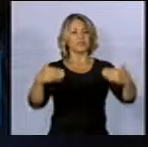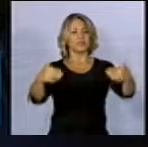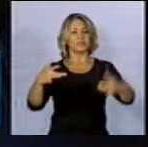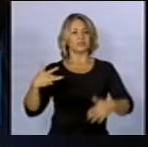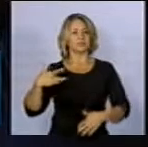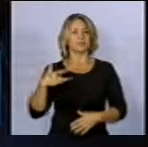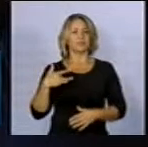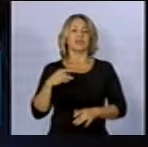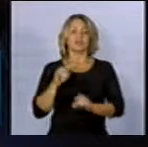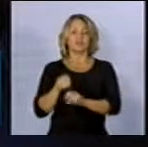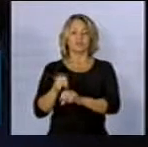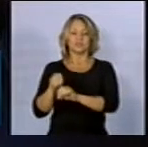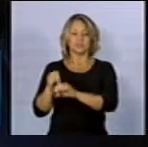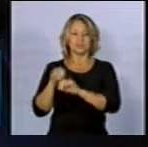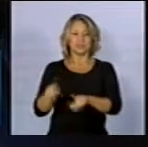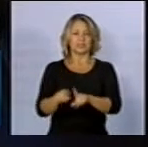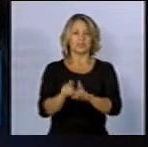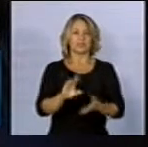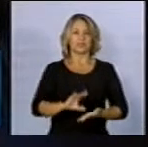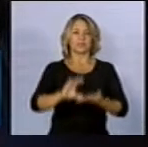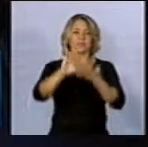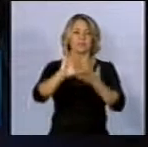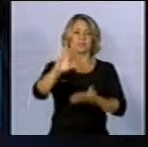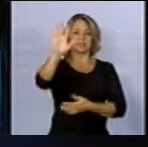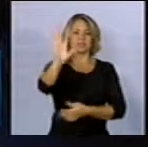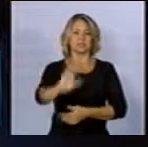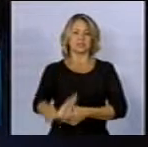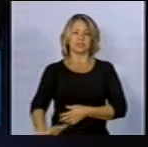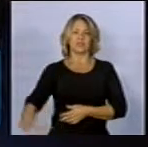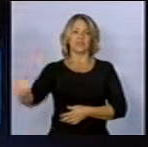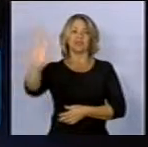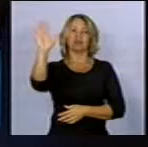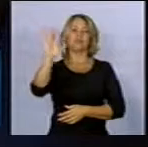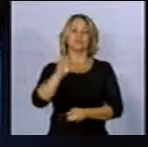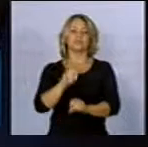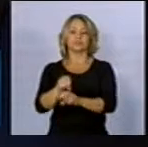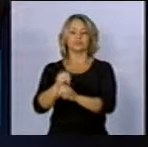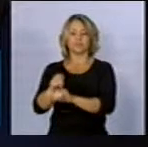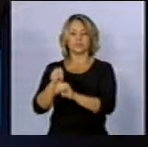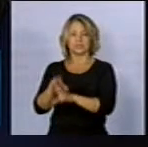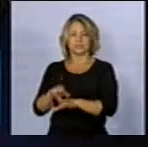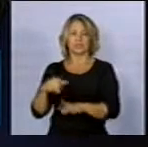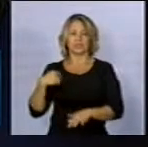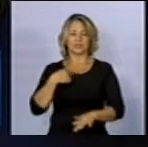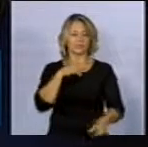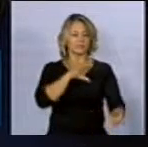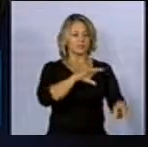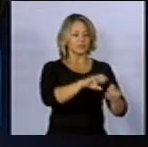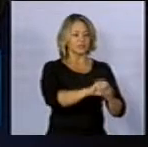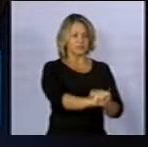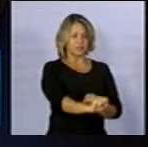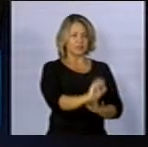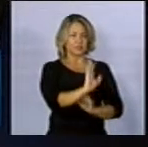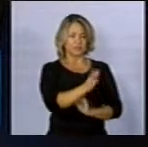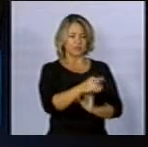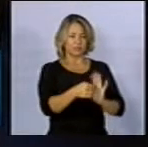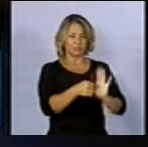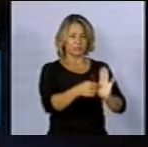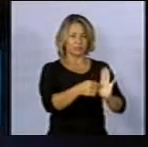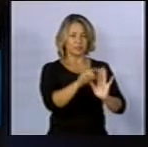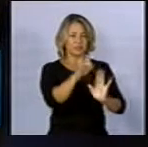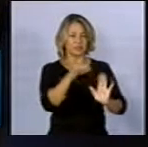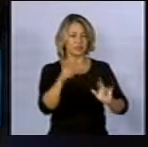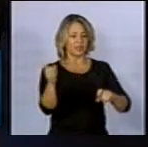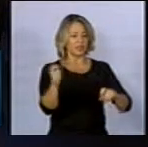Educação Conselho Nacional de Educação a nossa formação está voltada para a